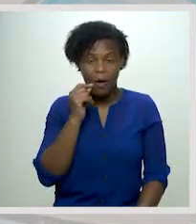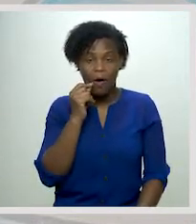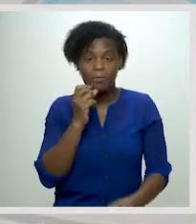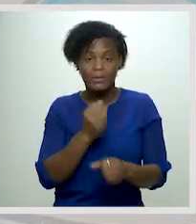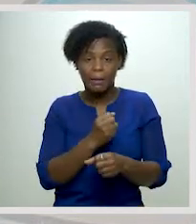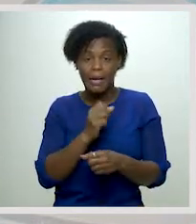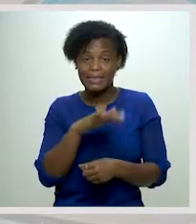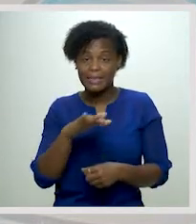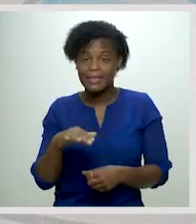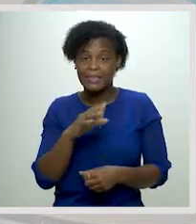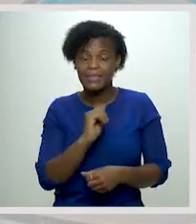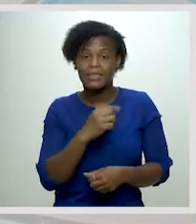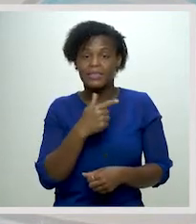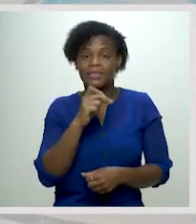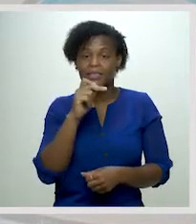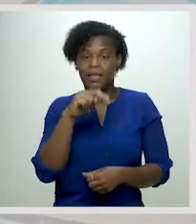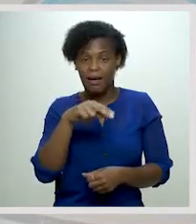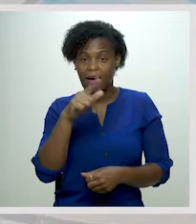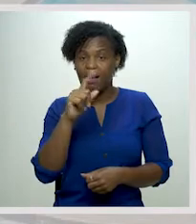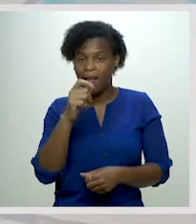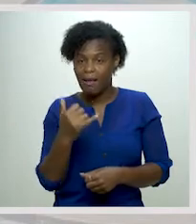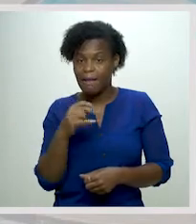Esse cientista Stanley Miller.